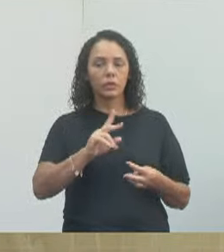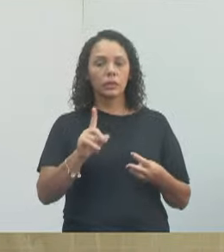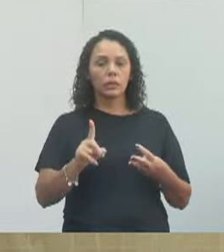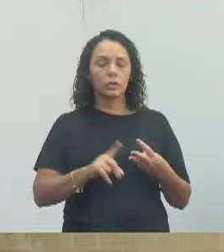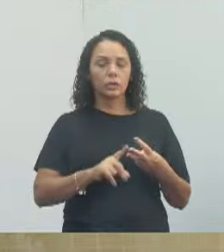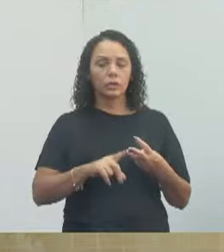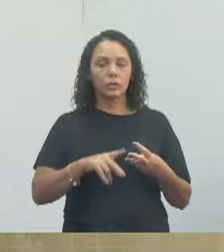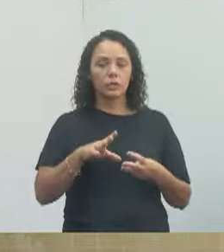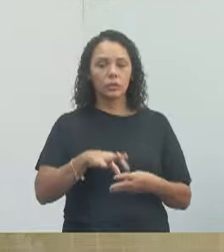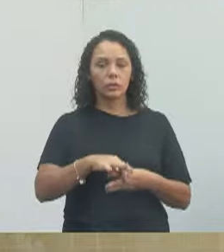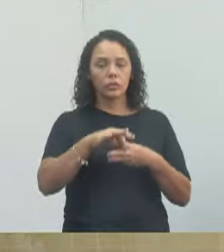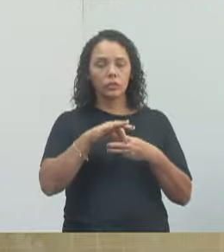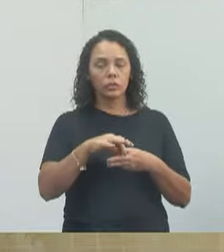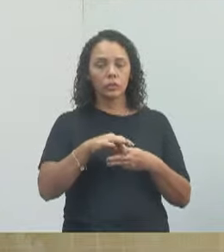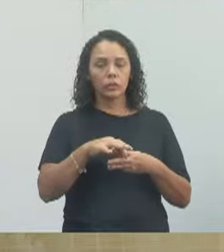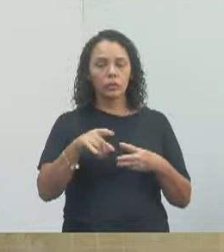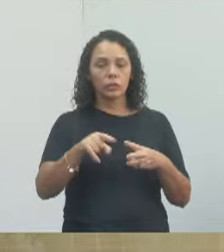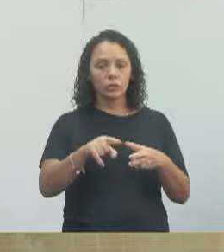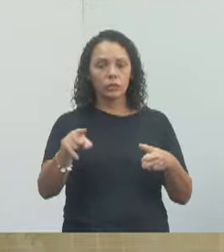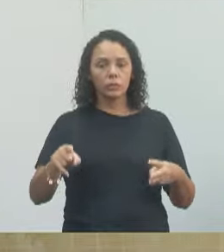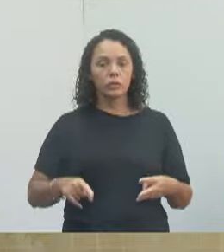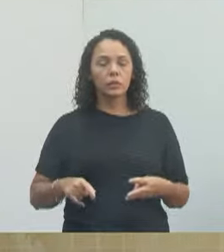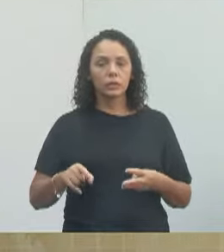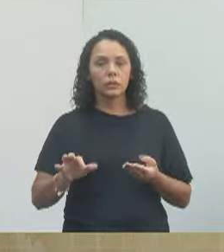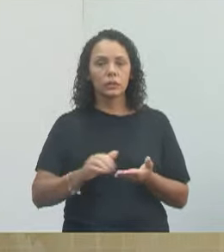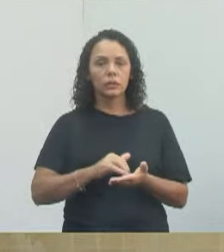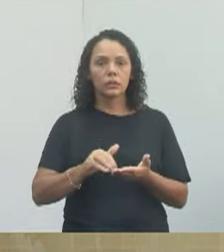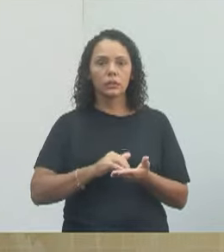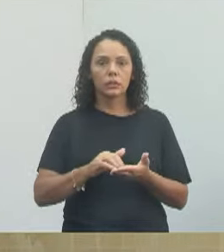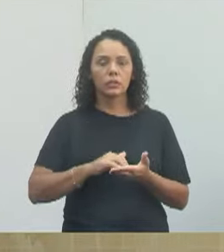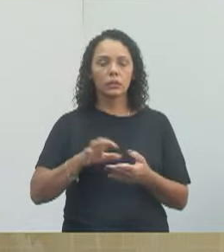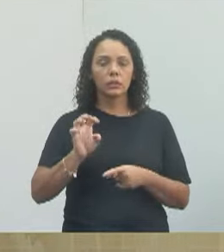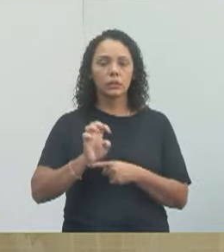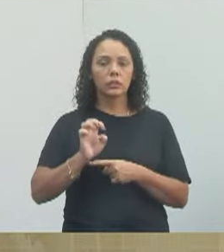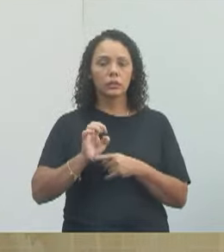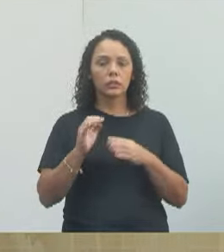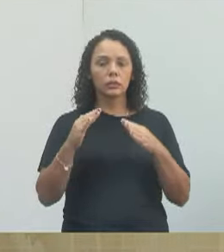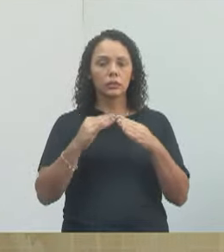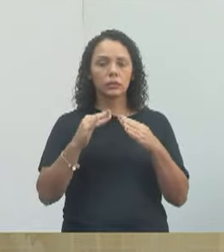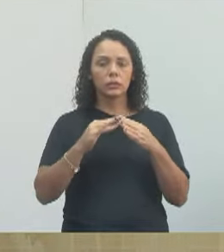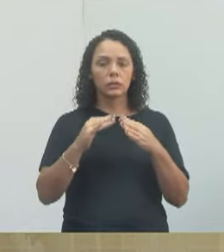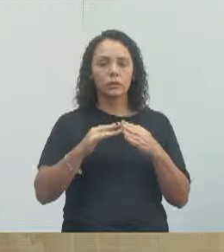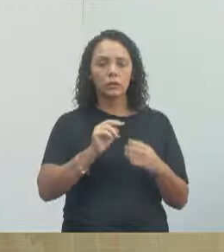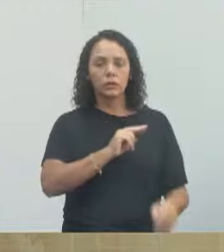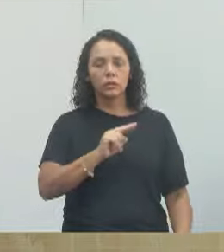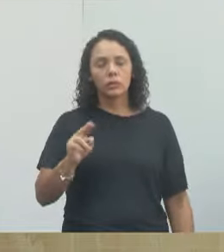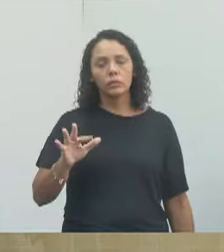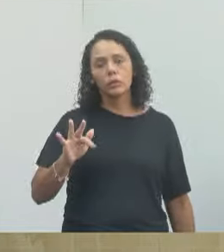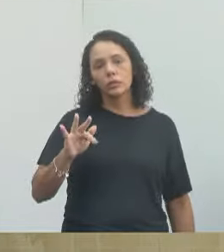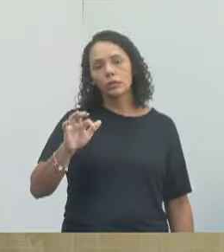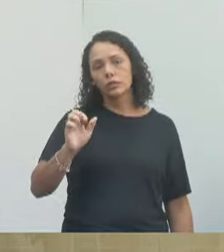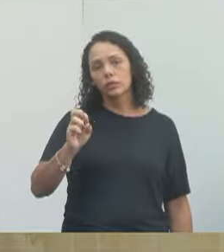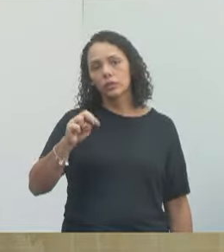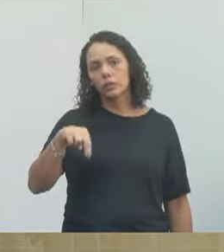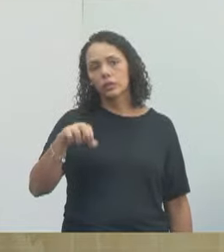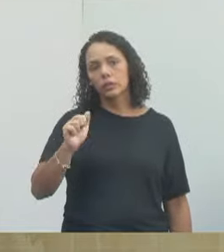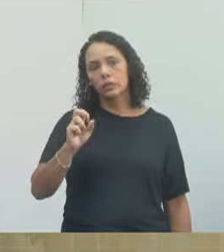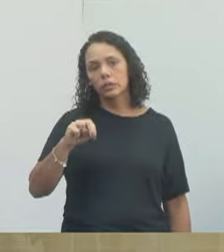e o chefe de gabinete da secretaria de estádio de habitação Senor Fernando Fiore de Godói